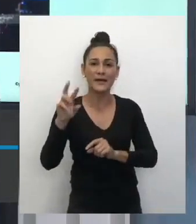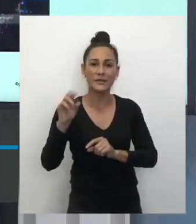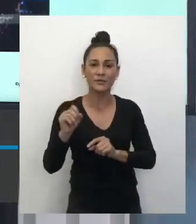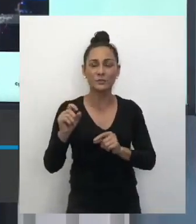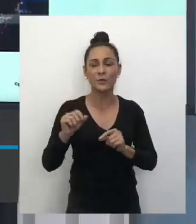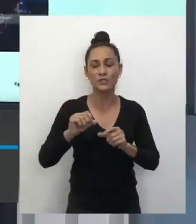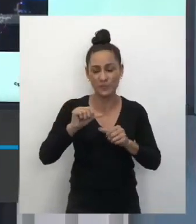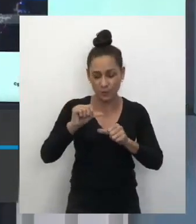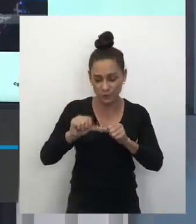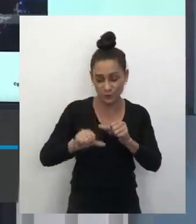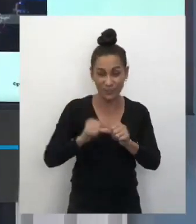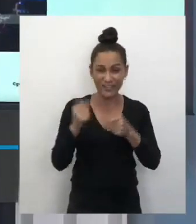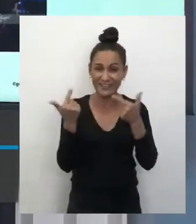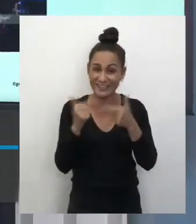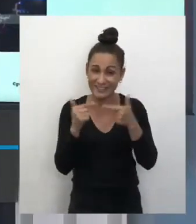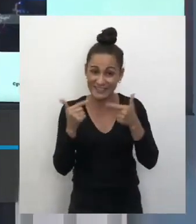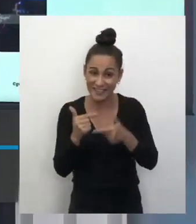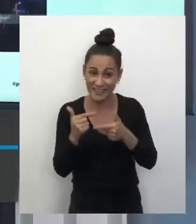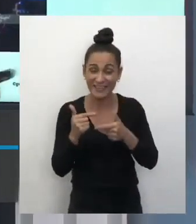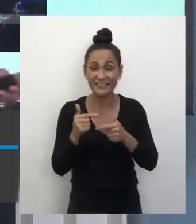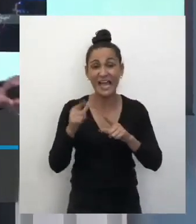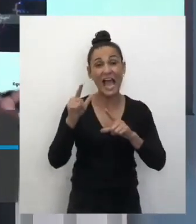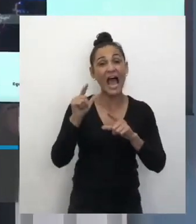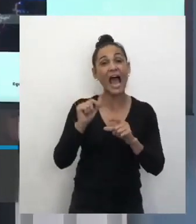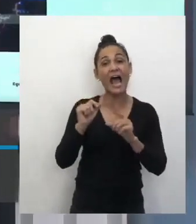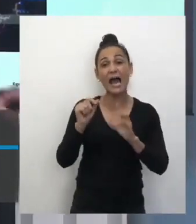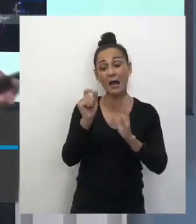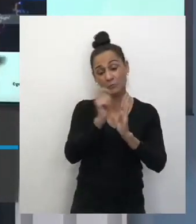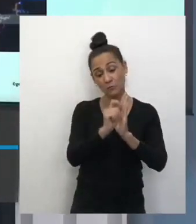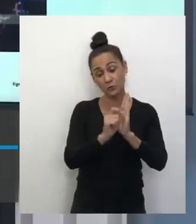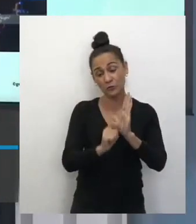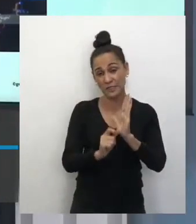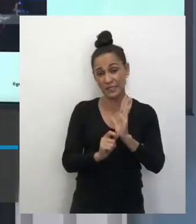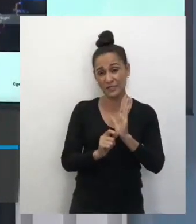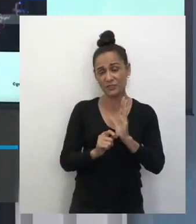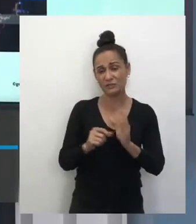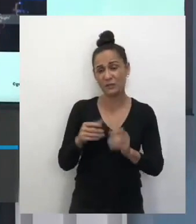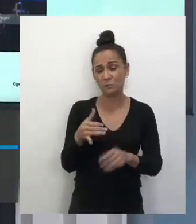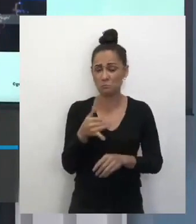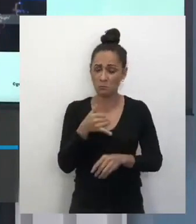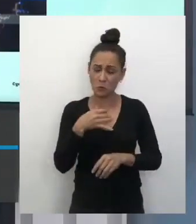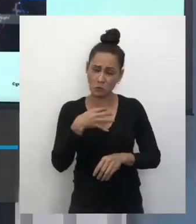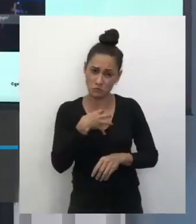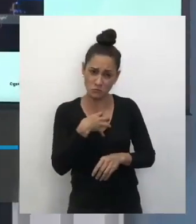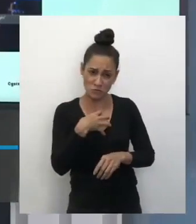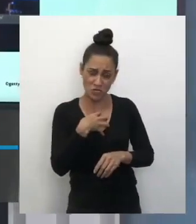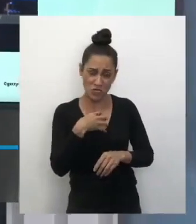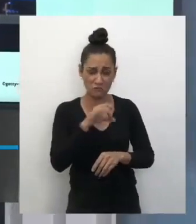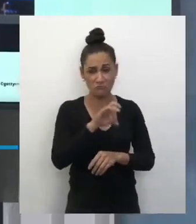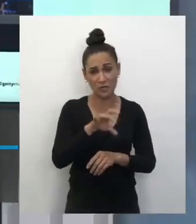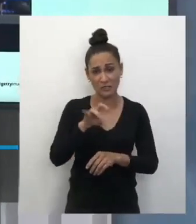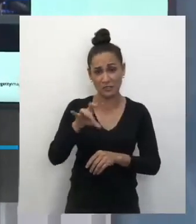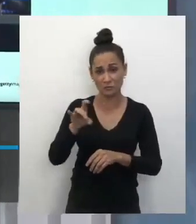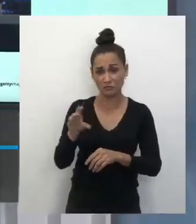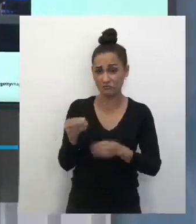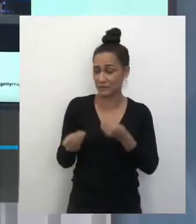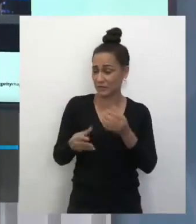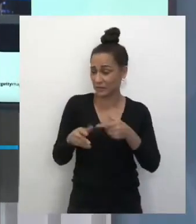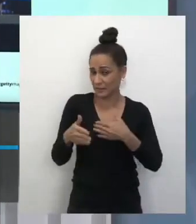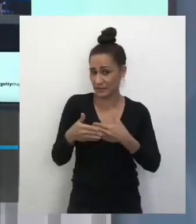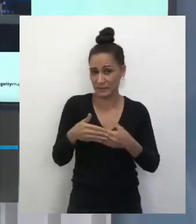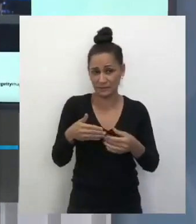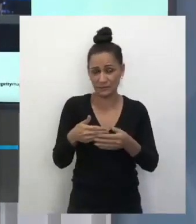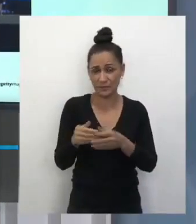engraçada, transformando totalmente a letra, ou uma coisa um pouco mais melancólica, enfim, depende do tom que você quer dar à sua paródia,